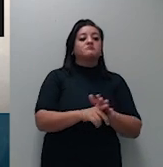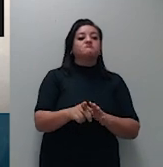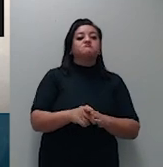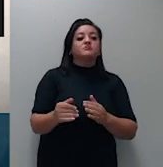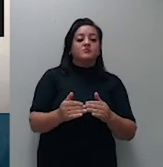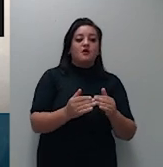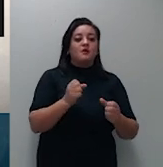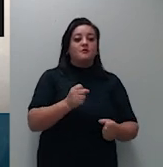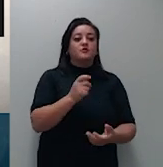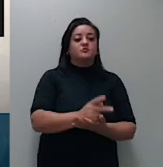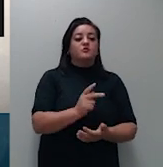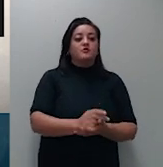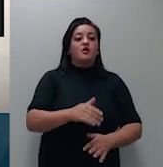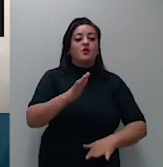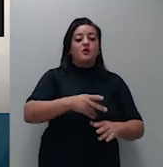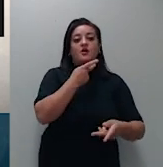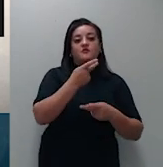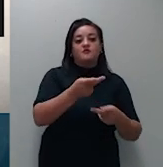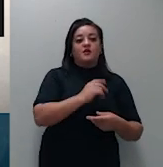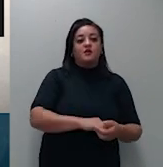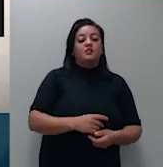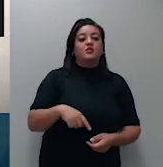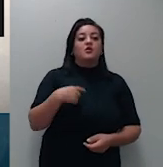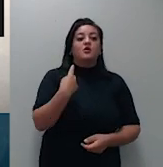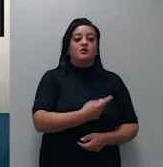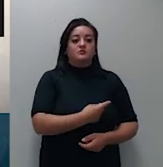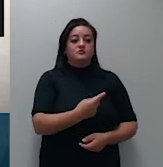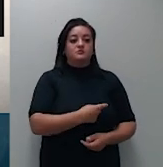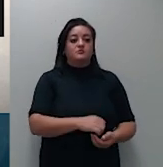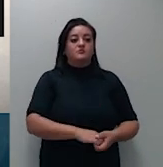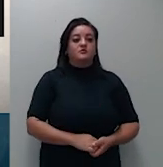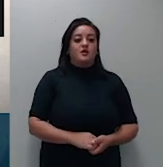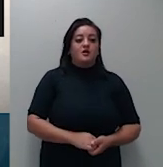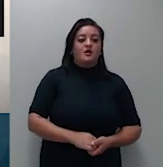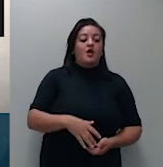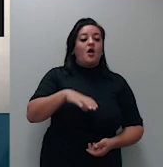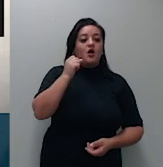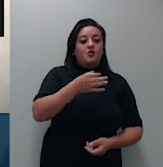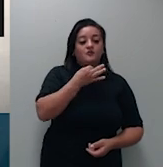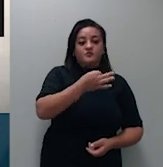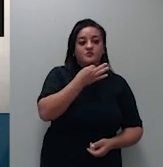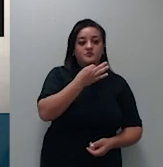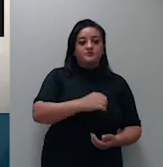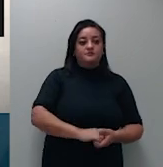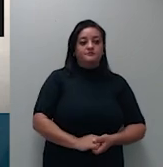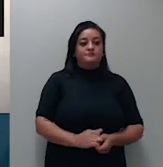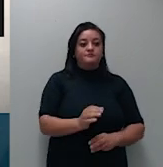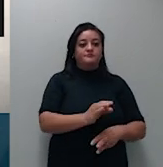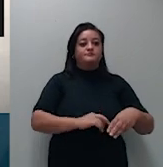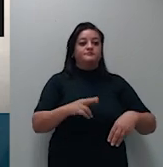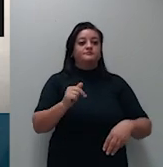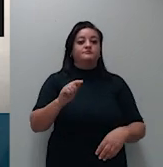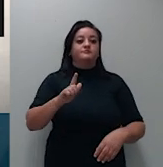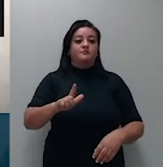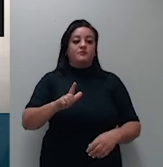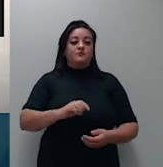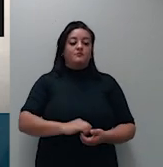manifestação do plano da gente tentação por favor